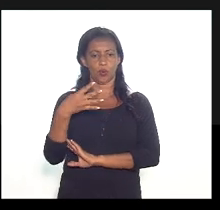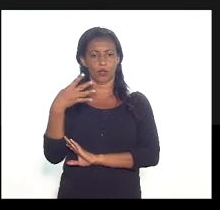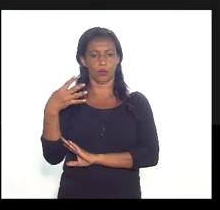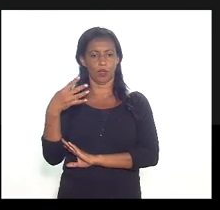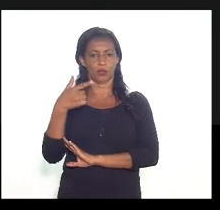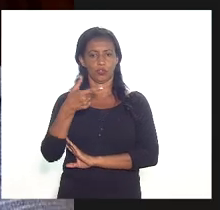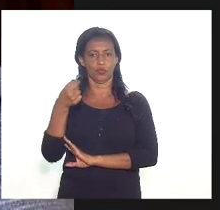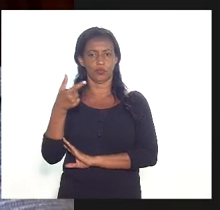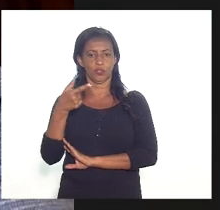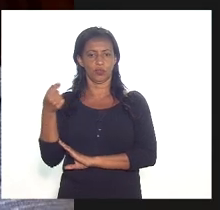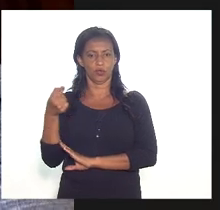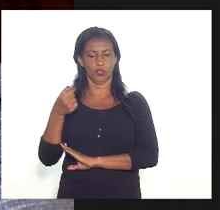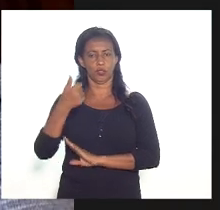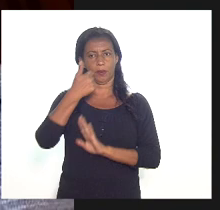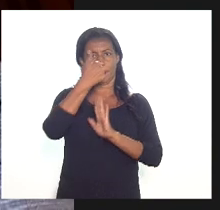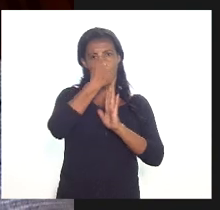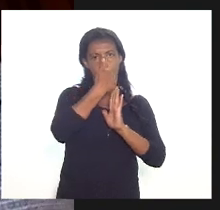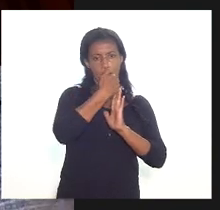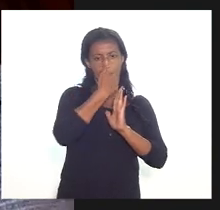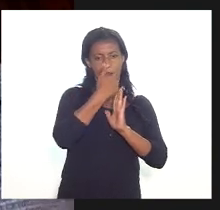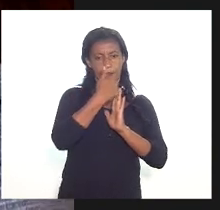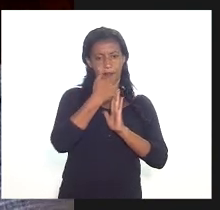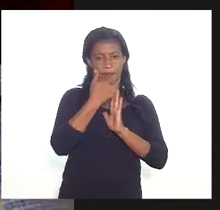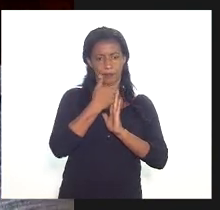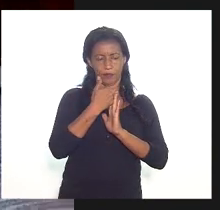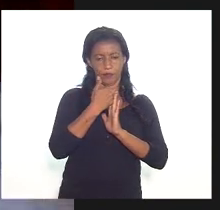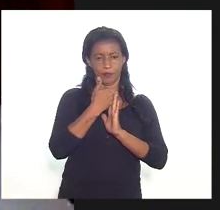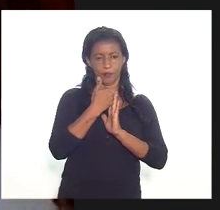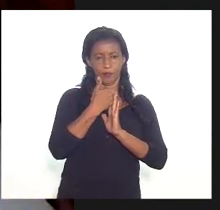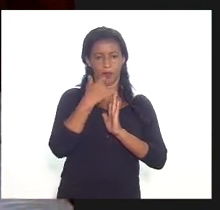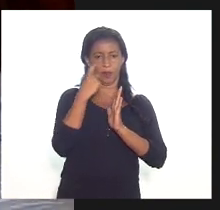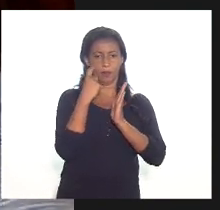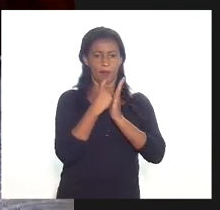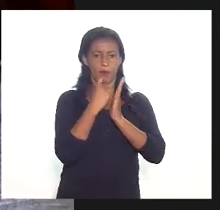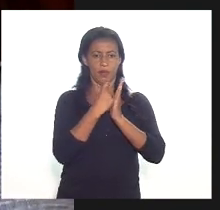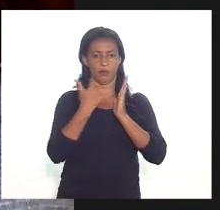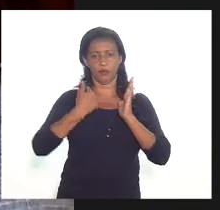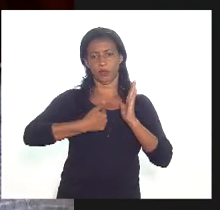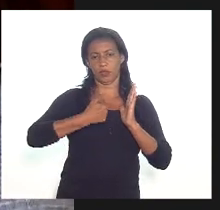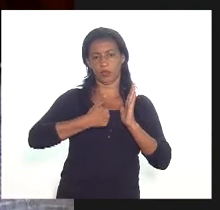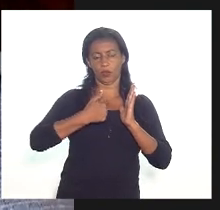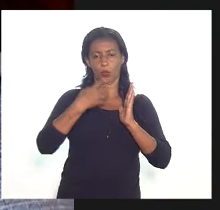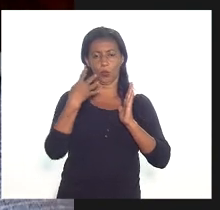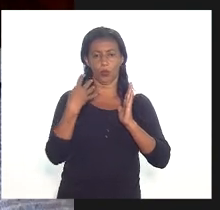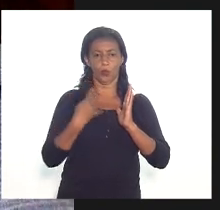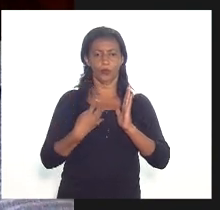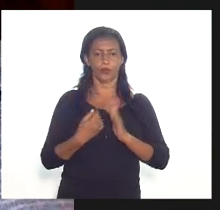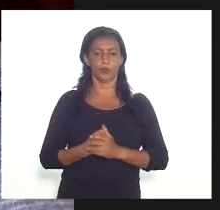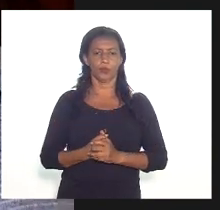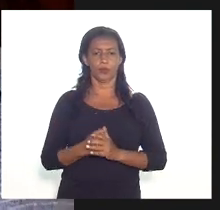3444-2020. Artigo 1º. Altera o inciso 2º, parágrafo 4º do artigo 1º